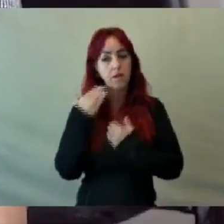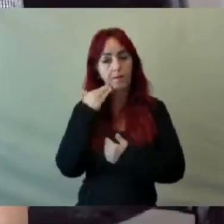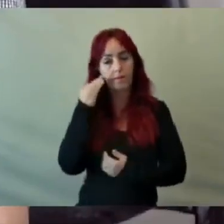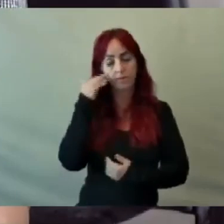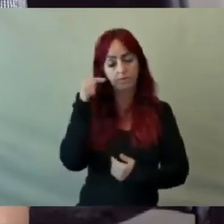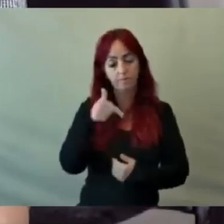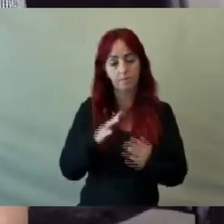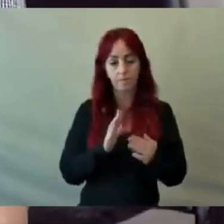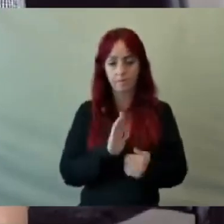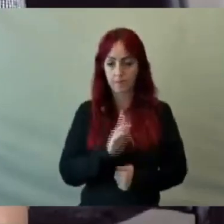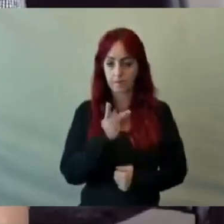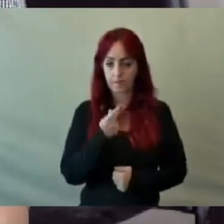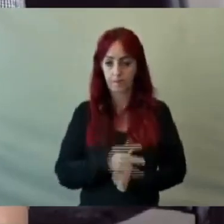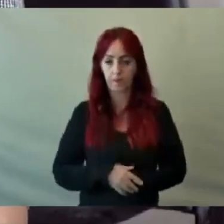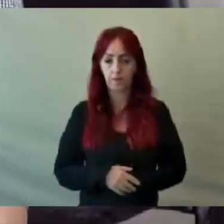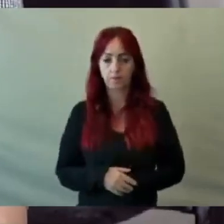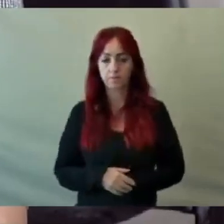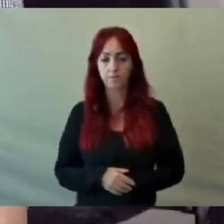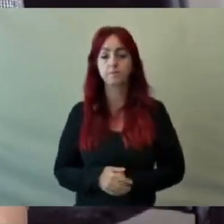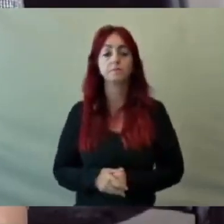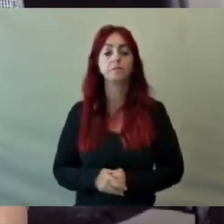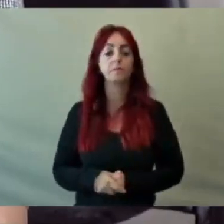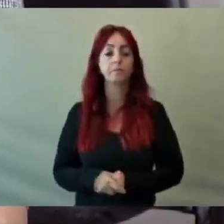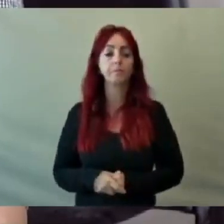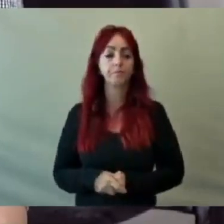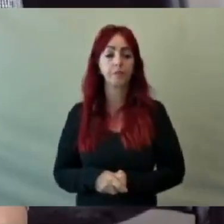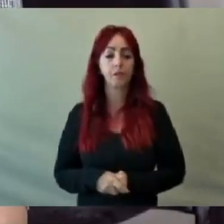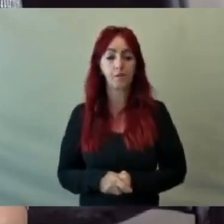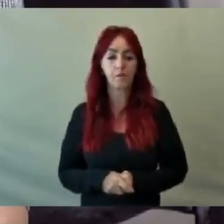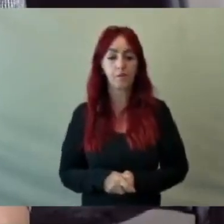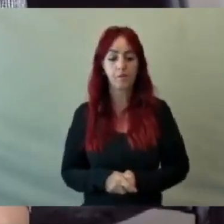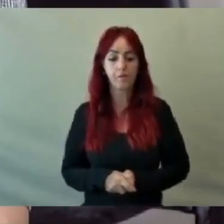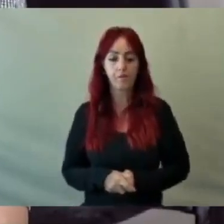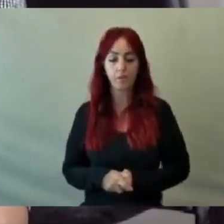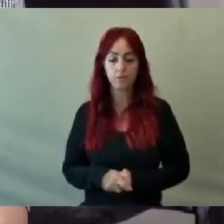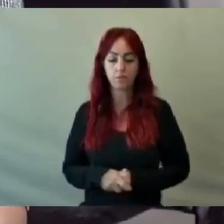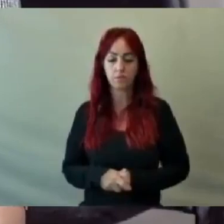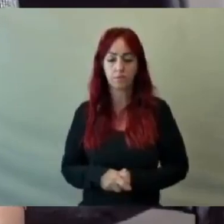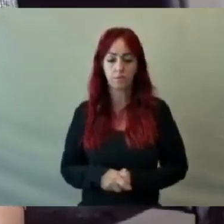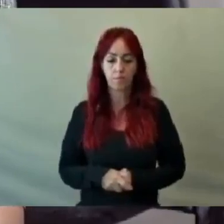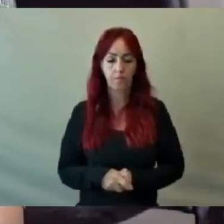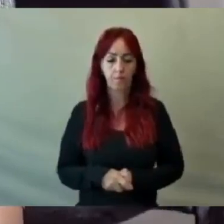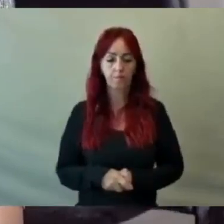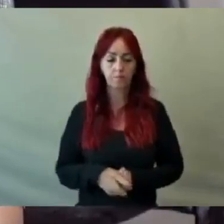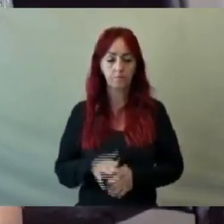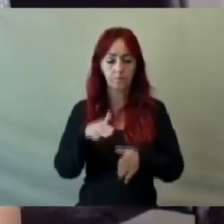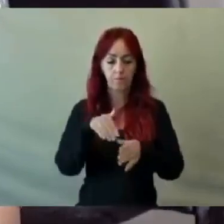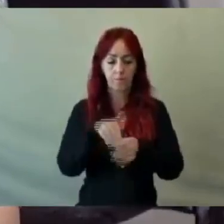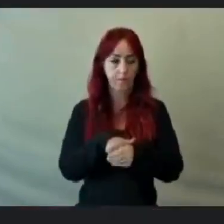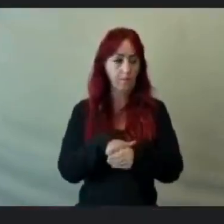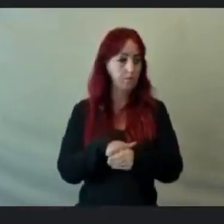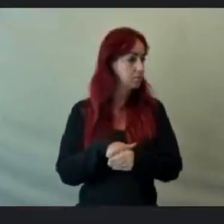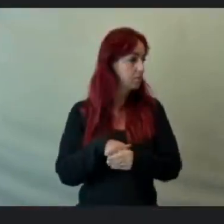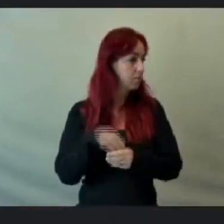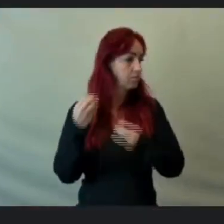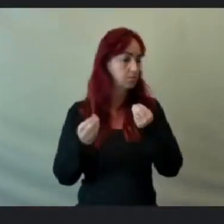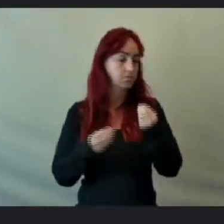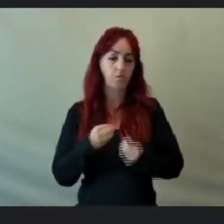Muito bem. Mais alguém para discutir? Eu coloquei em votação. Como vota o vereador doutor Bruno Pedralva?